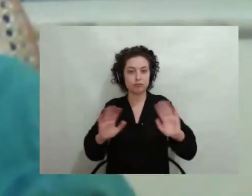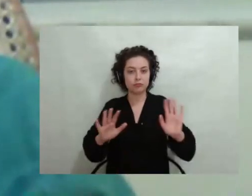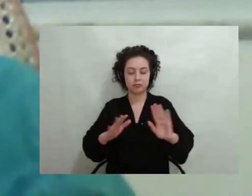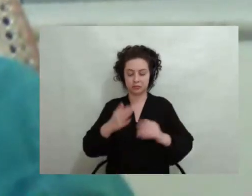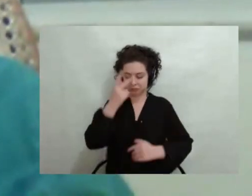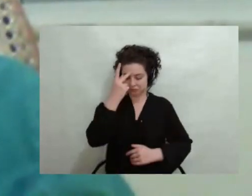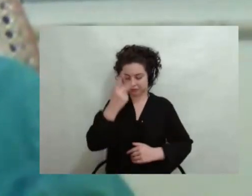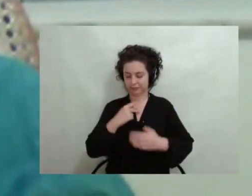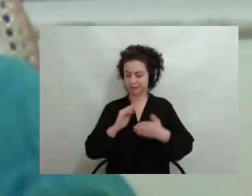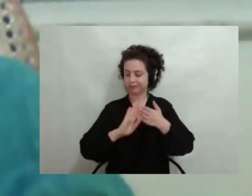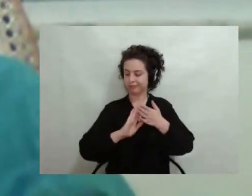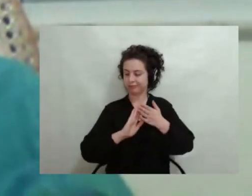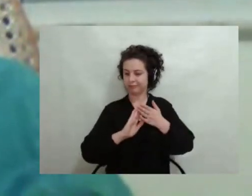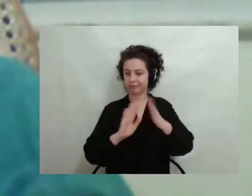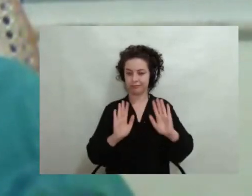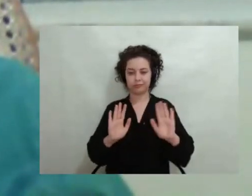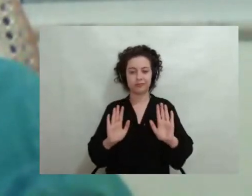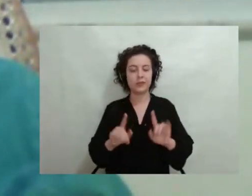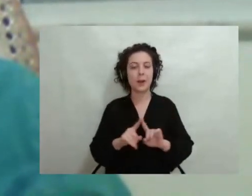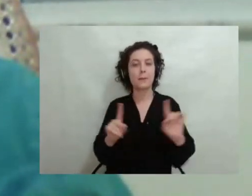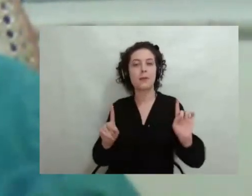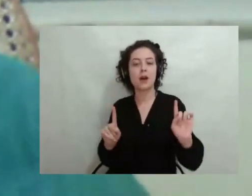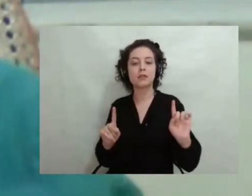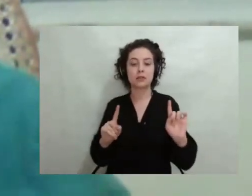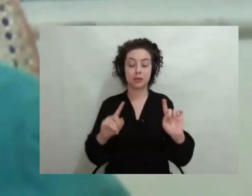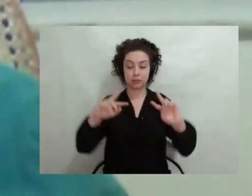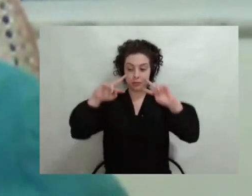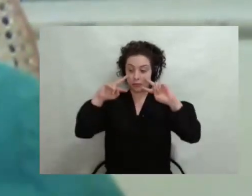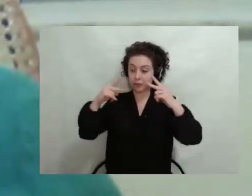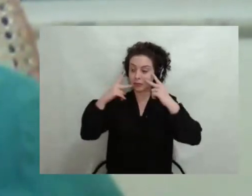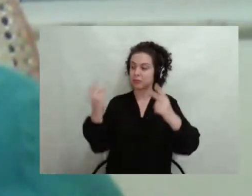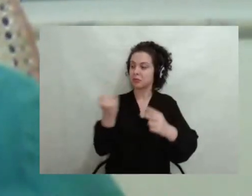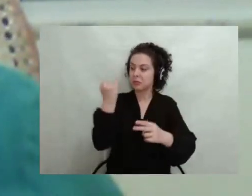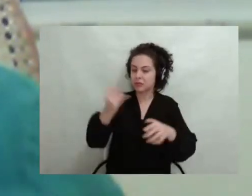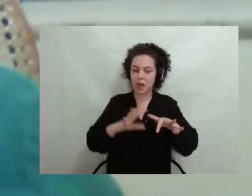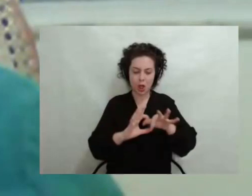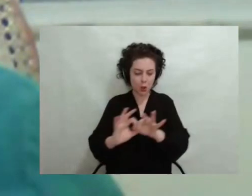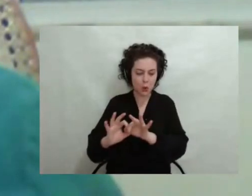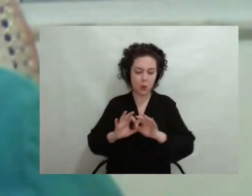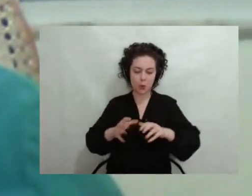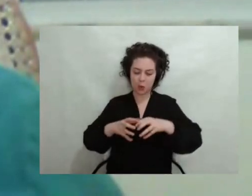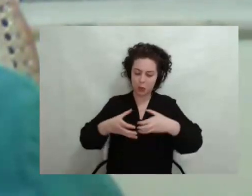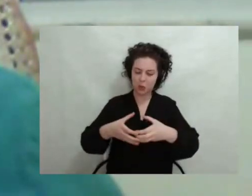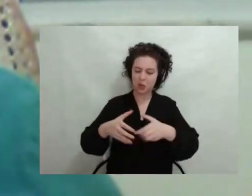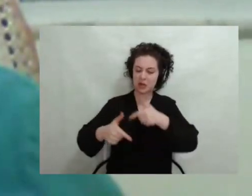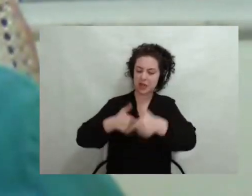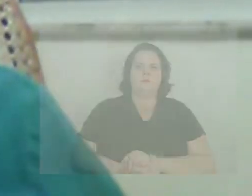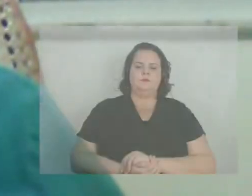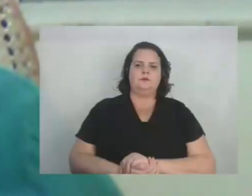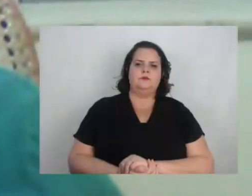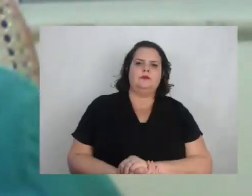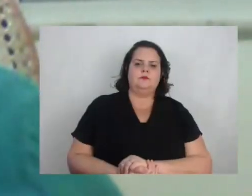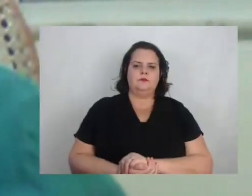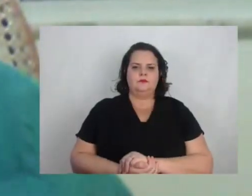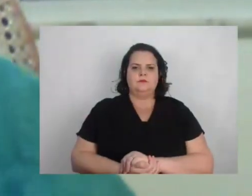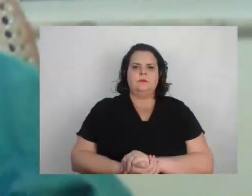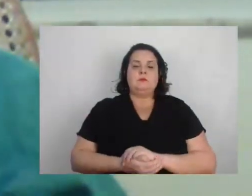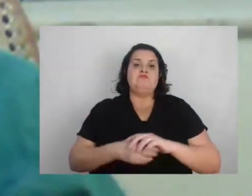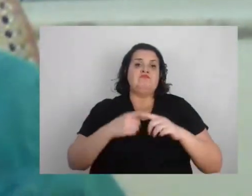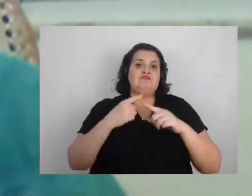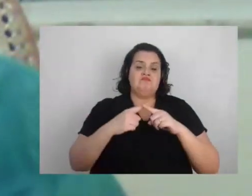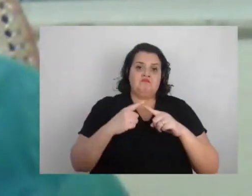um reconhecimento da importância desse trabalho coletivo realizado pelas universidades públicas do nosso